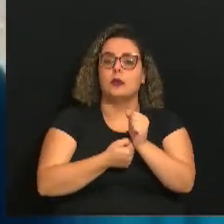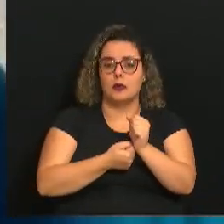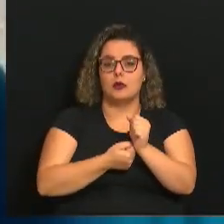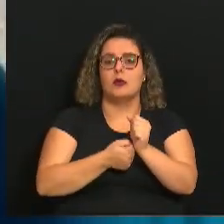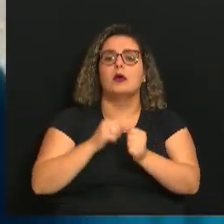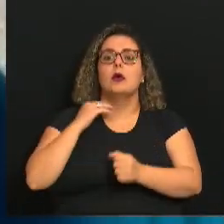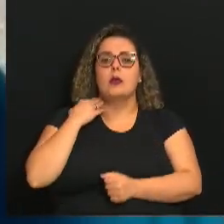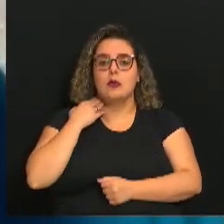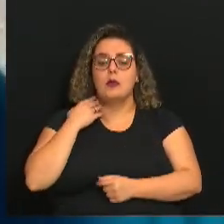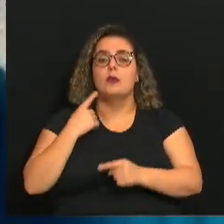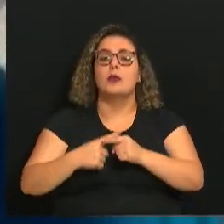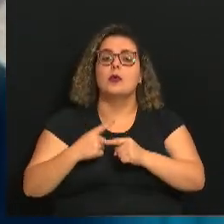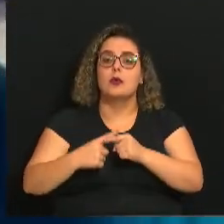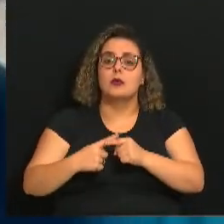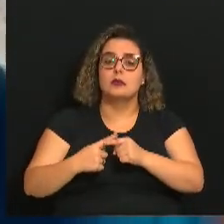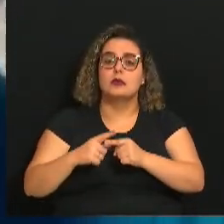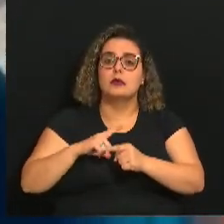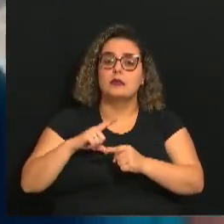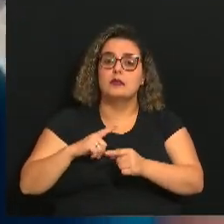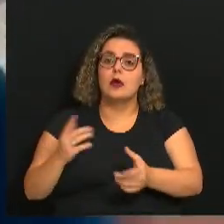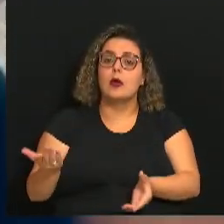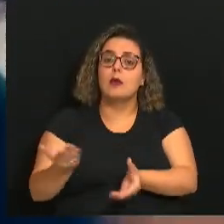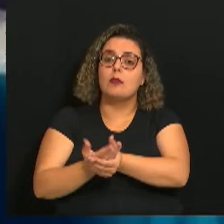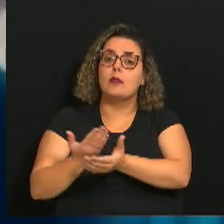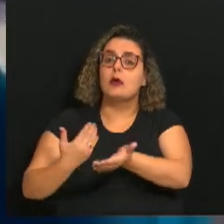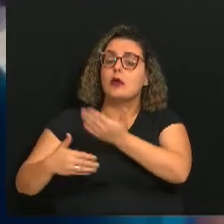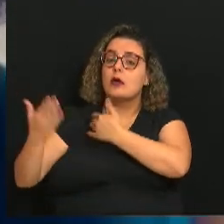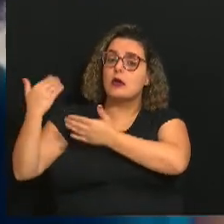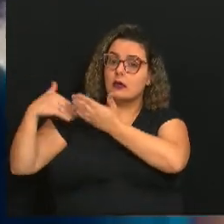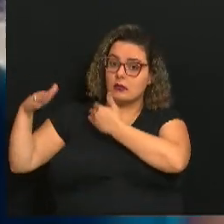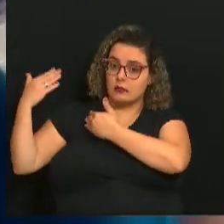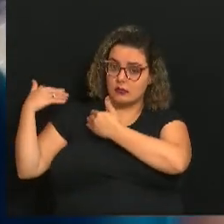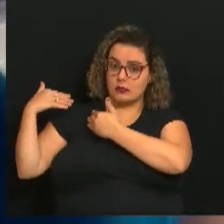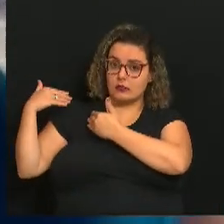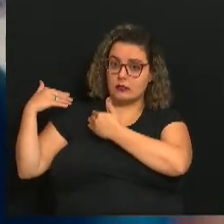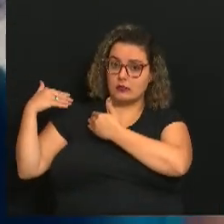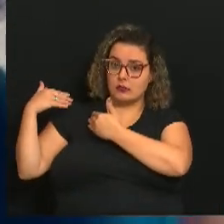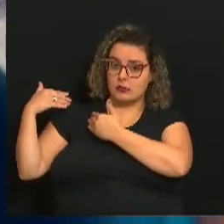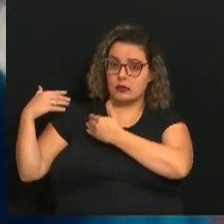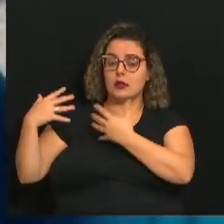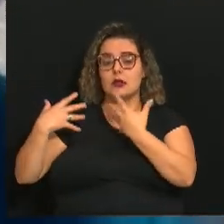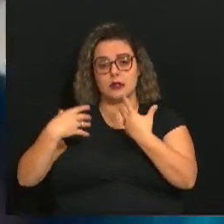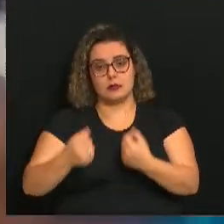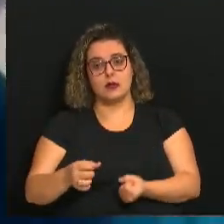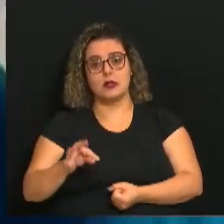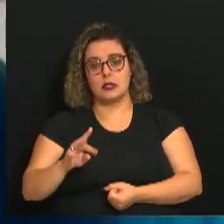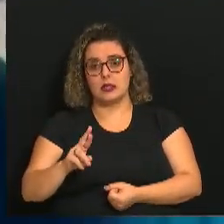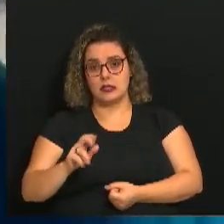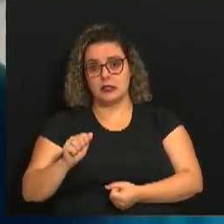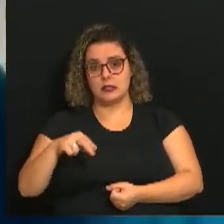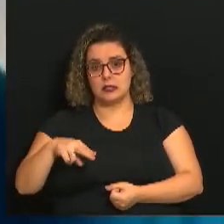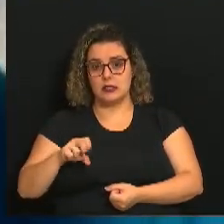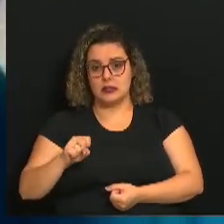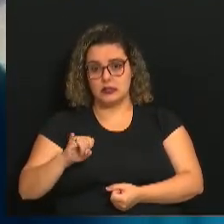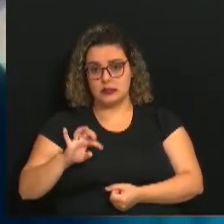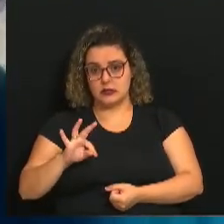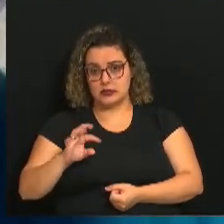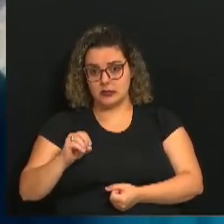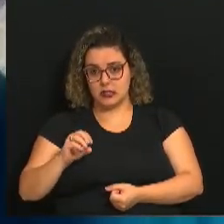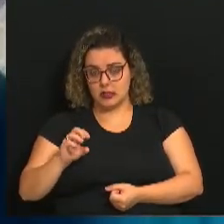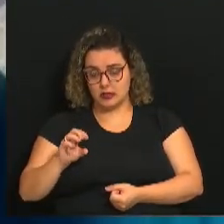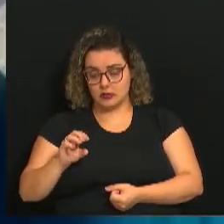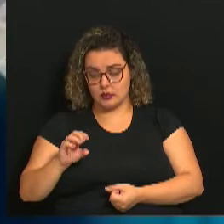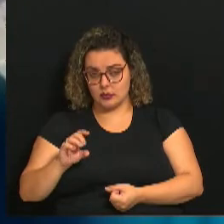processos judiciais passados, são processos que transitaram em julgado, são processos que já passou, que já